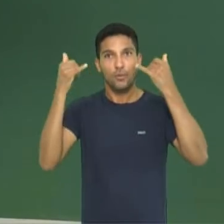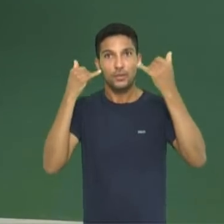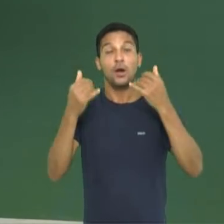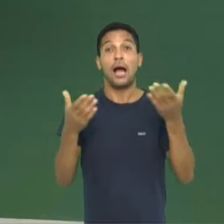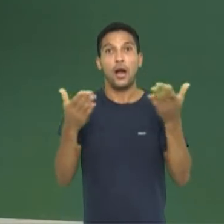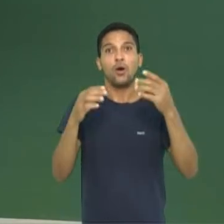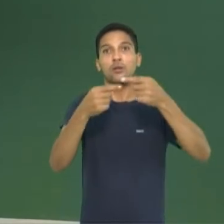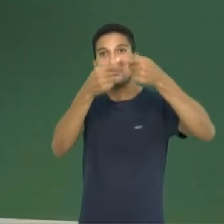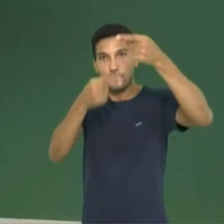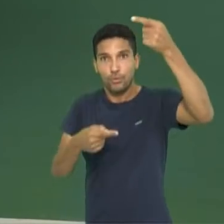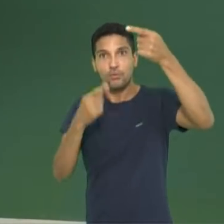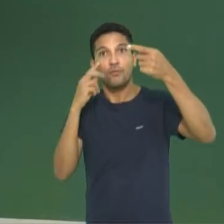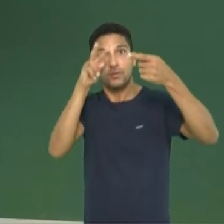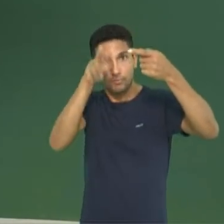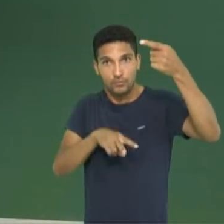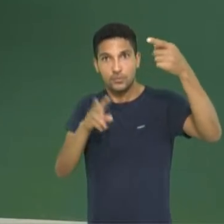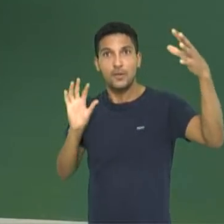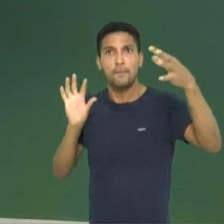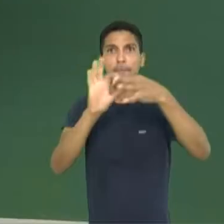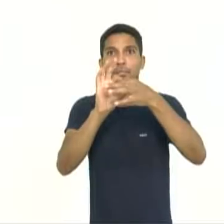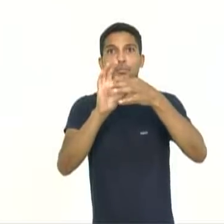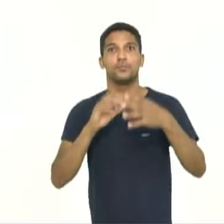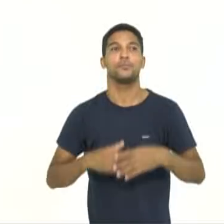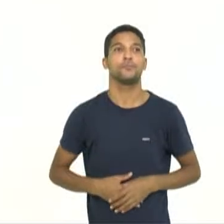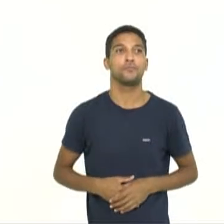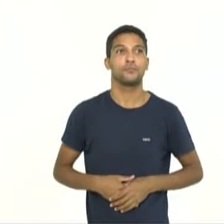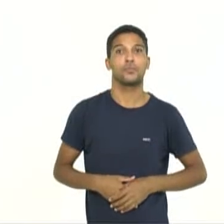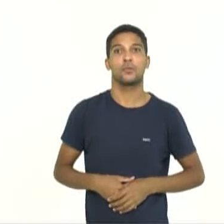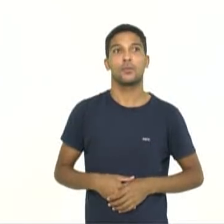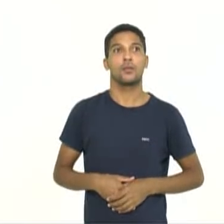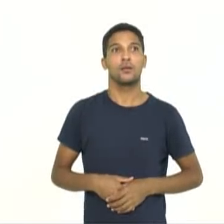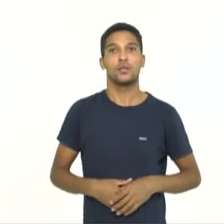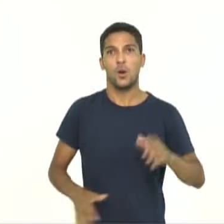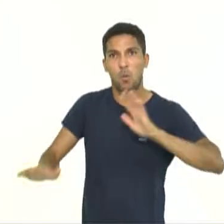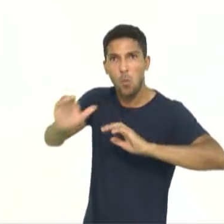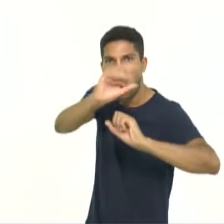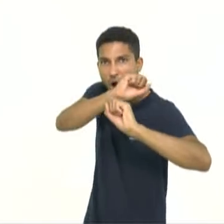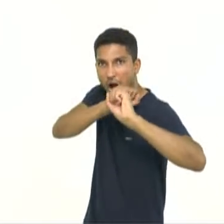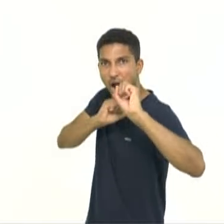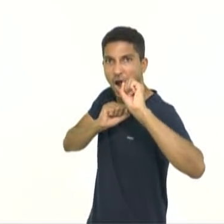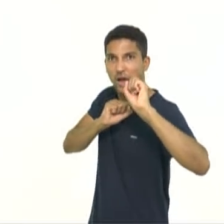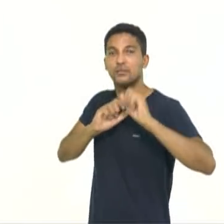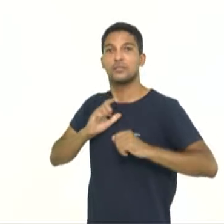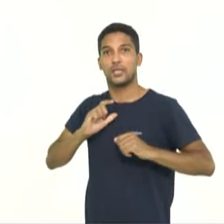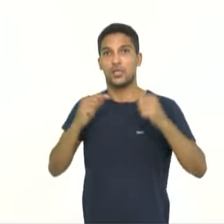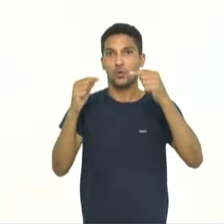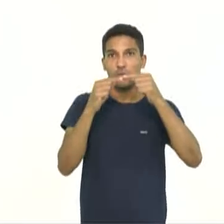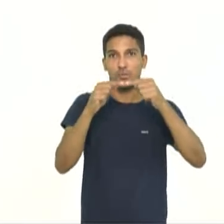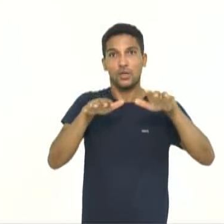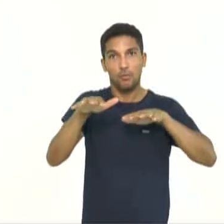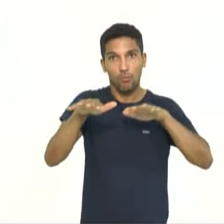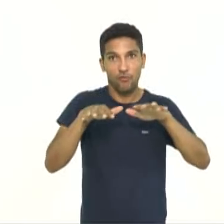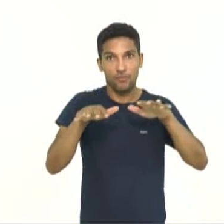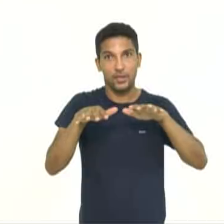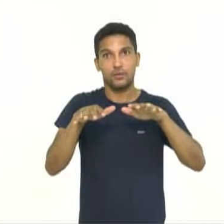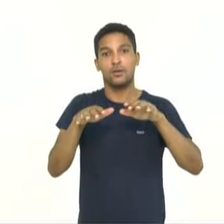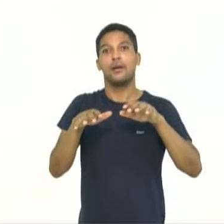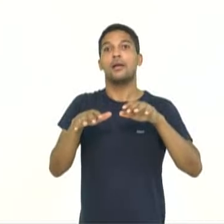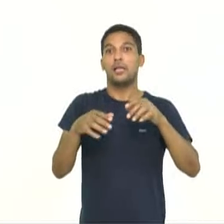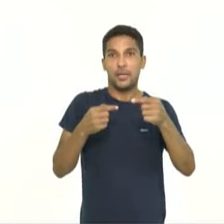sua existência, a sua sobrevivência. Por isso, ele aprendeu, ele desenvolveu essa habilidade de